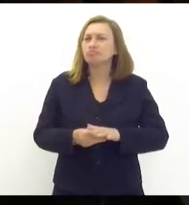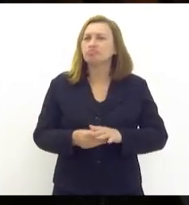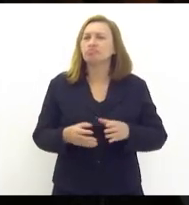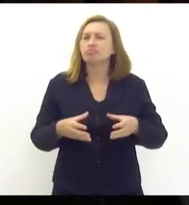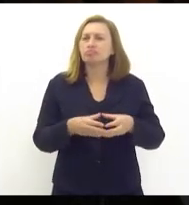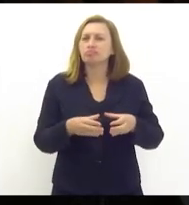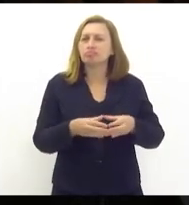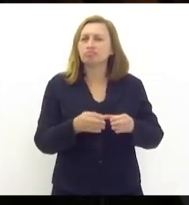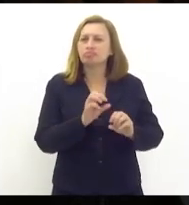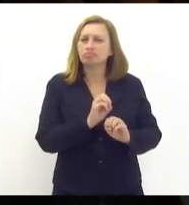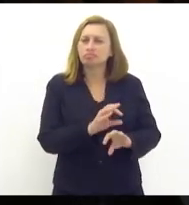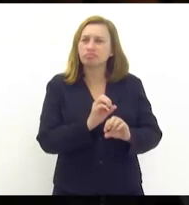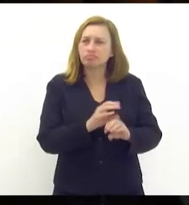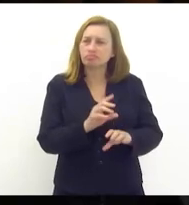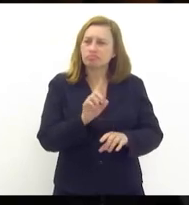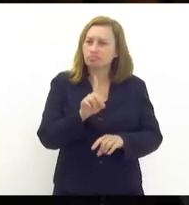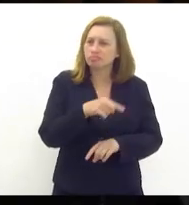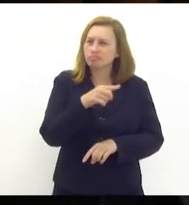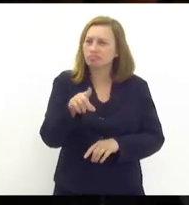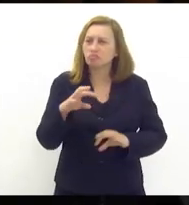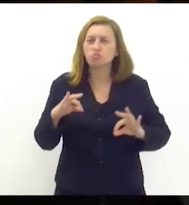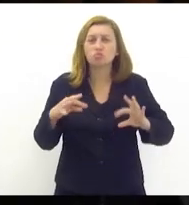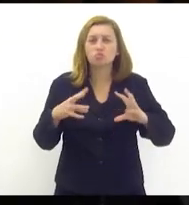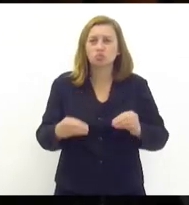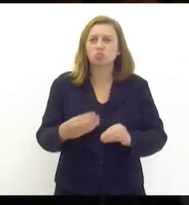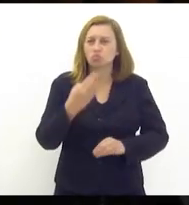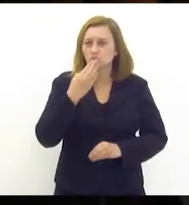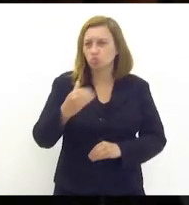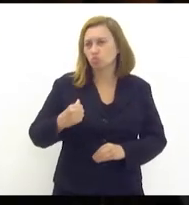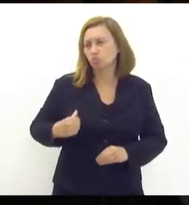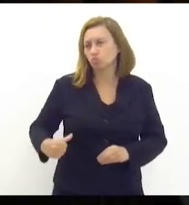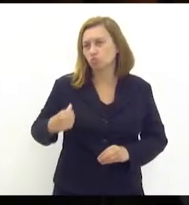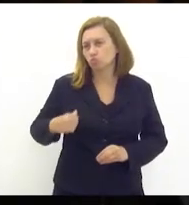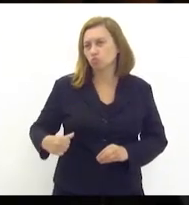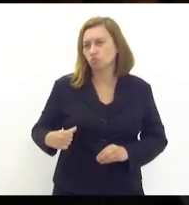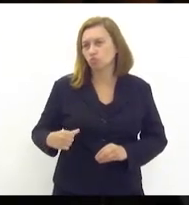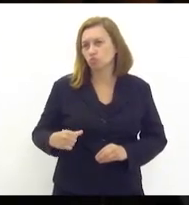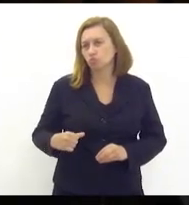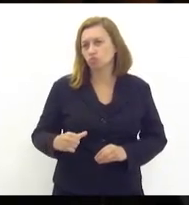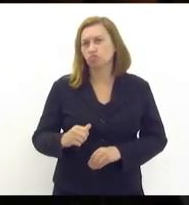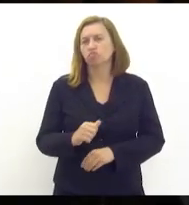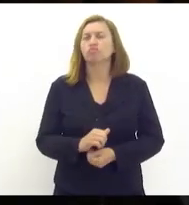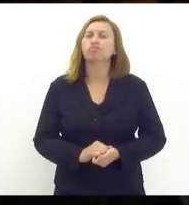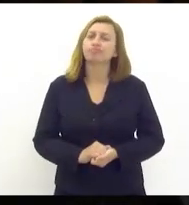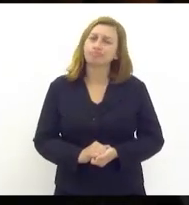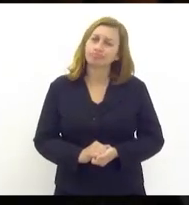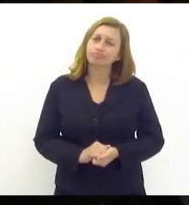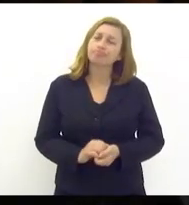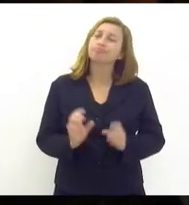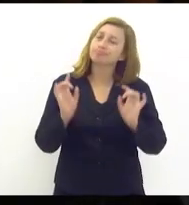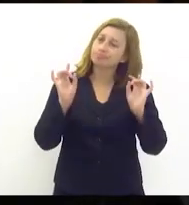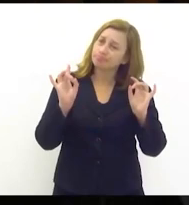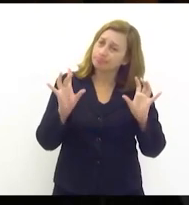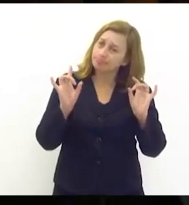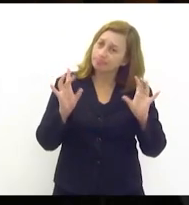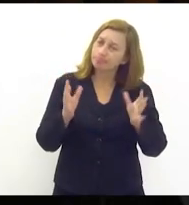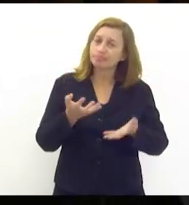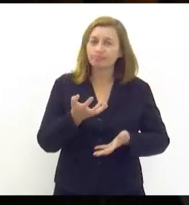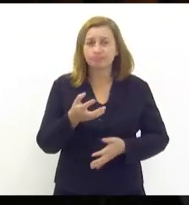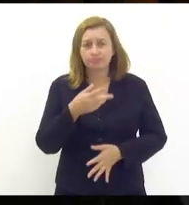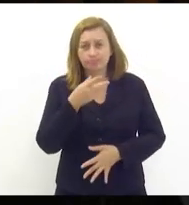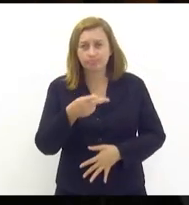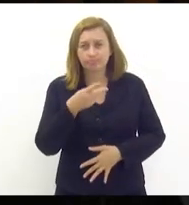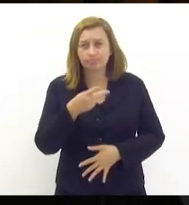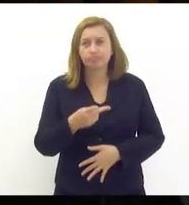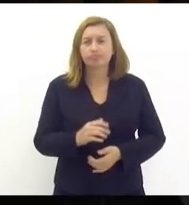educação excluindo todos os tipos de bolsistas de assistência estudantil especialmente quero destacar